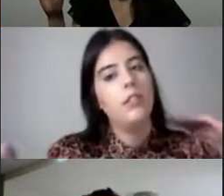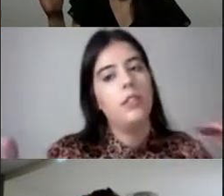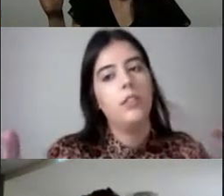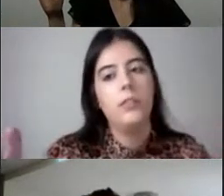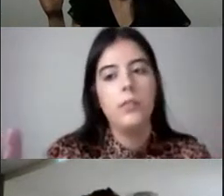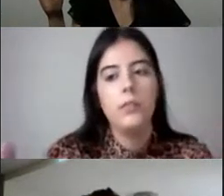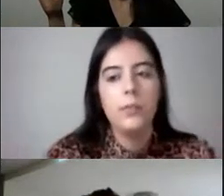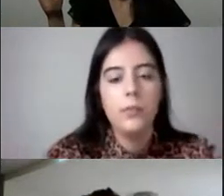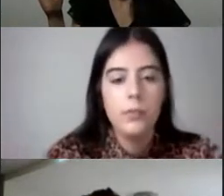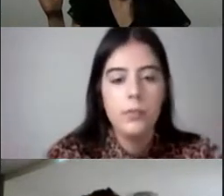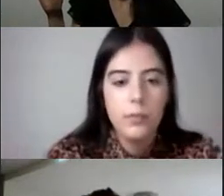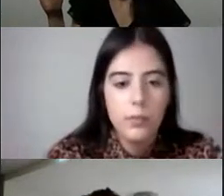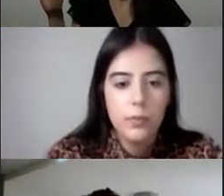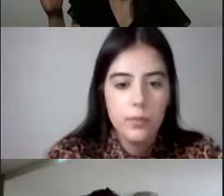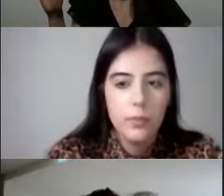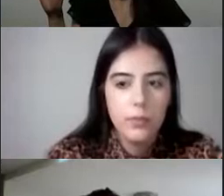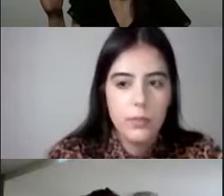Observar a ética.